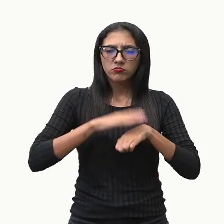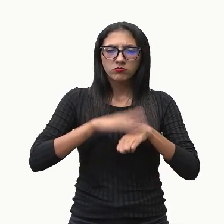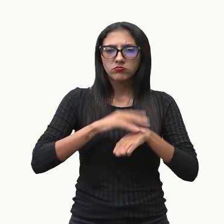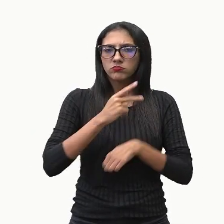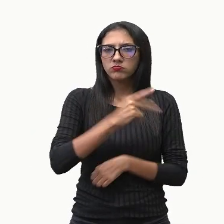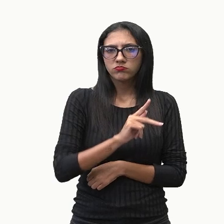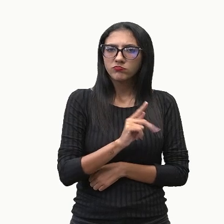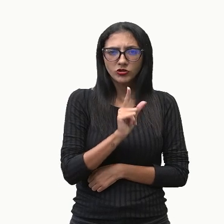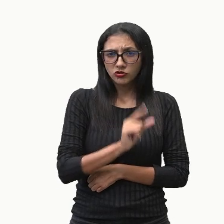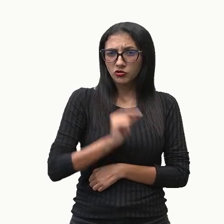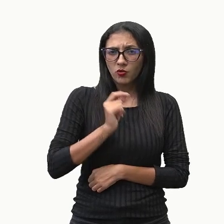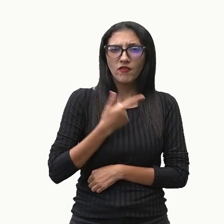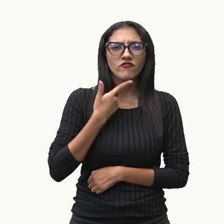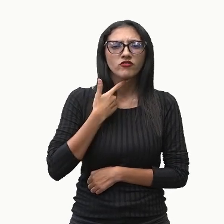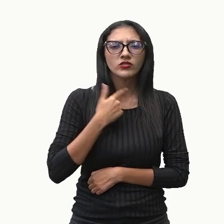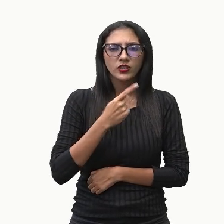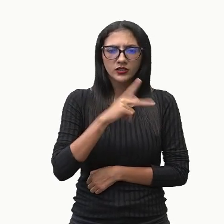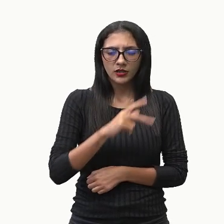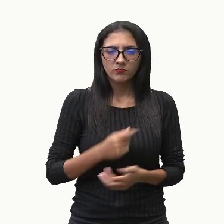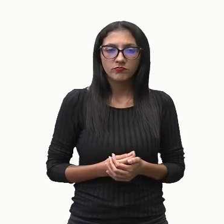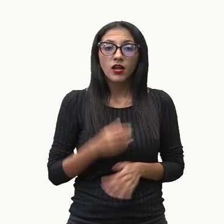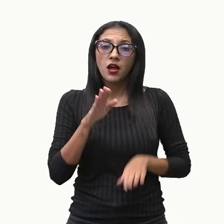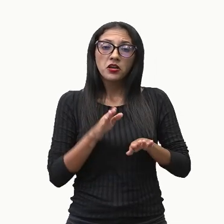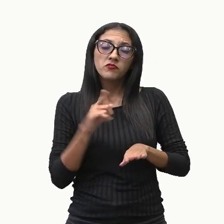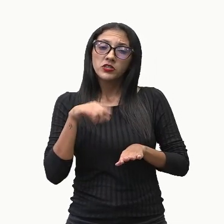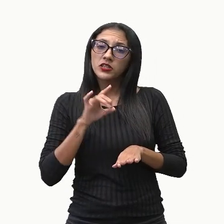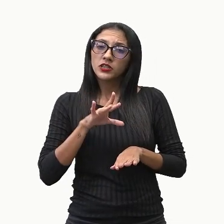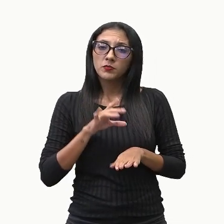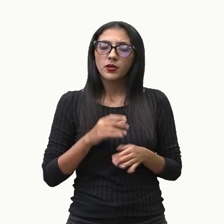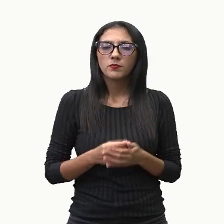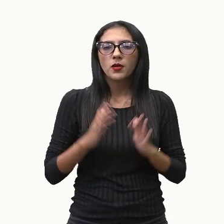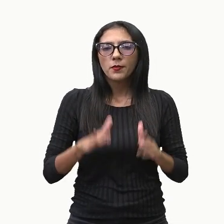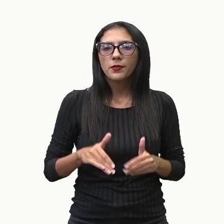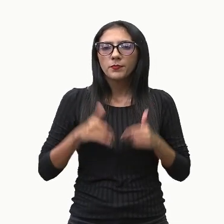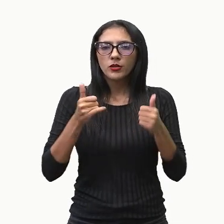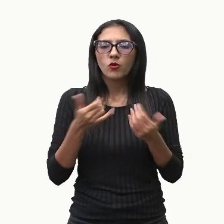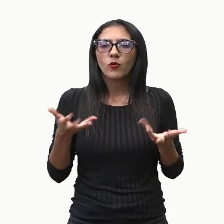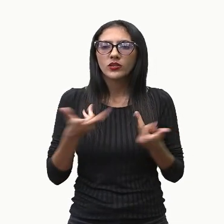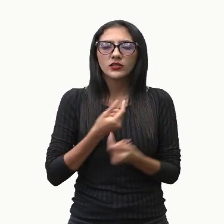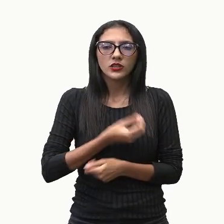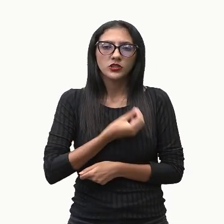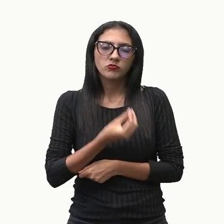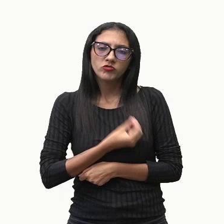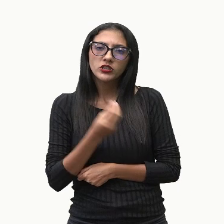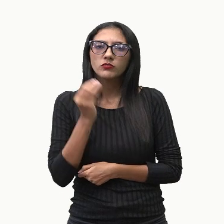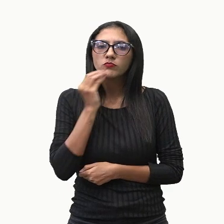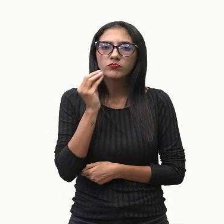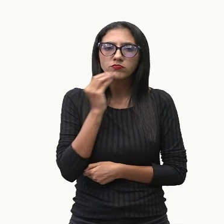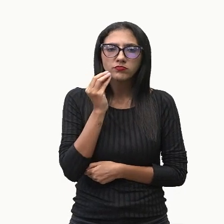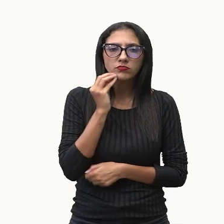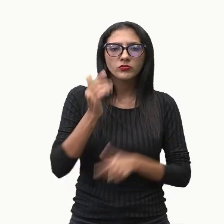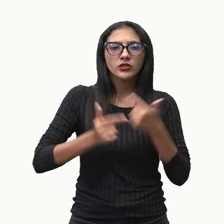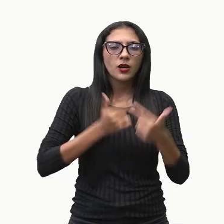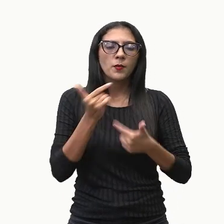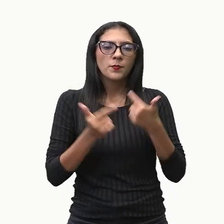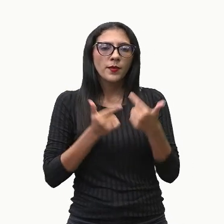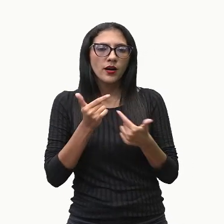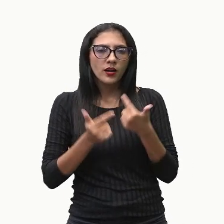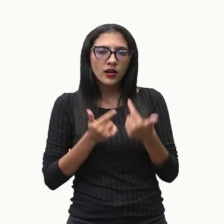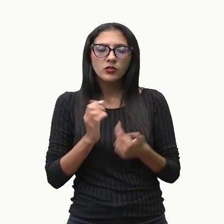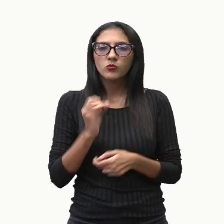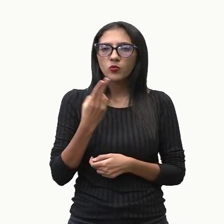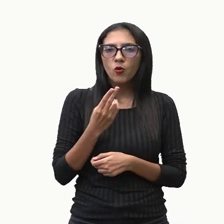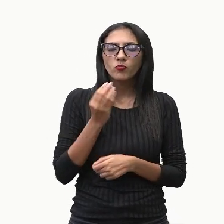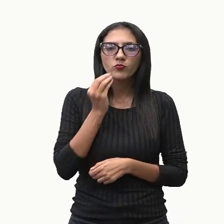própria, geralmente em busca de melhores condições de vida, como melhores oportunidades de emprego, por exemplo, educação ou qualidade de vida, como